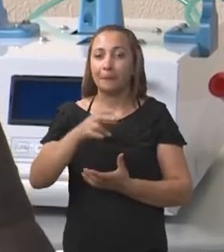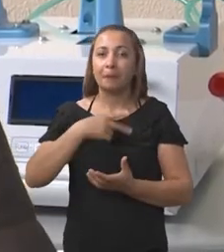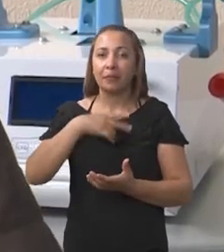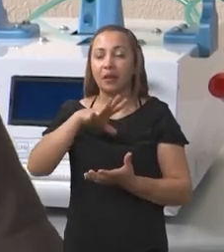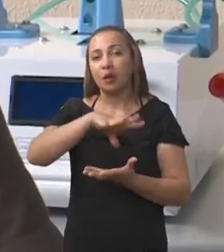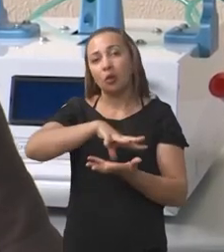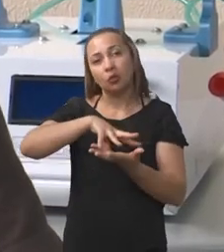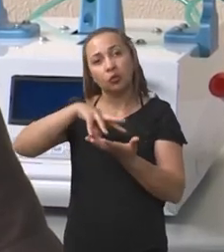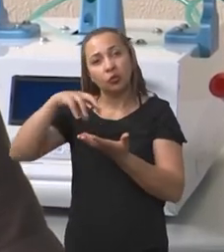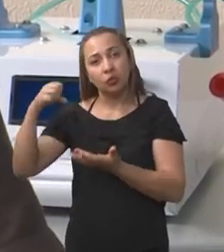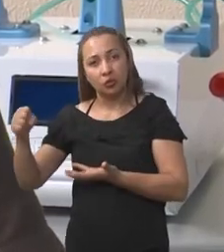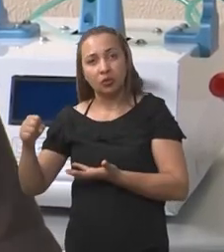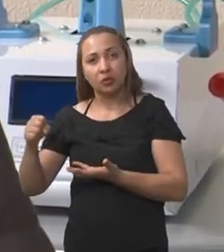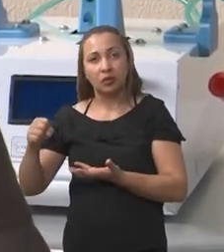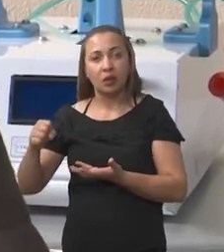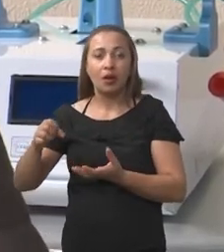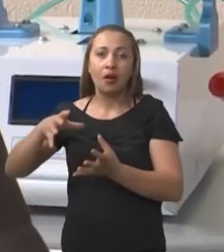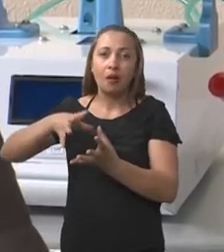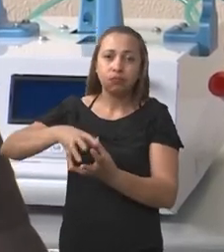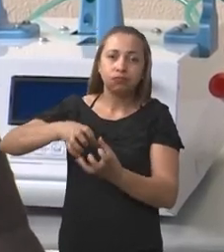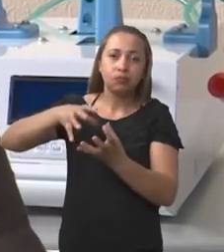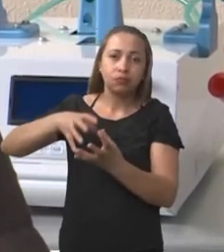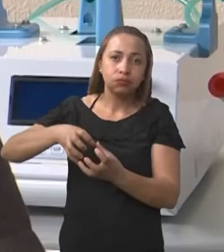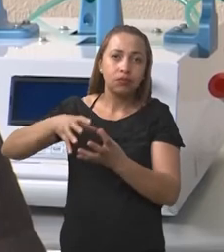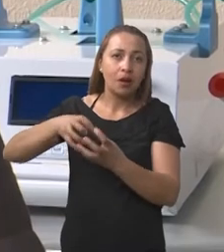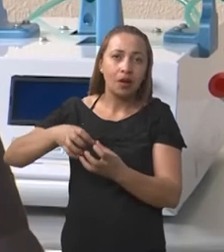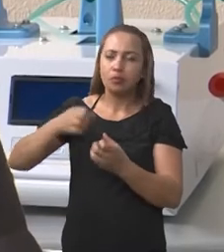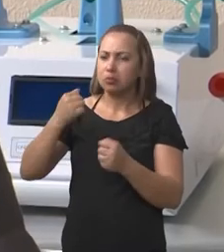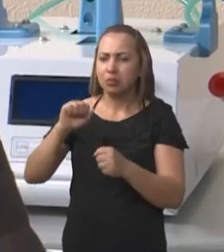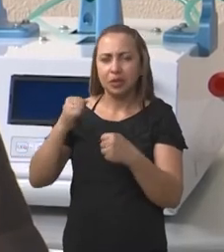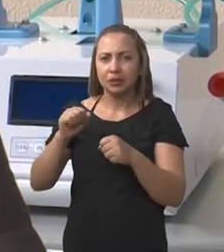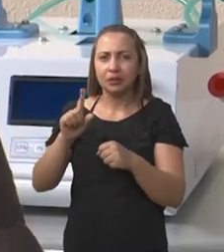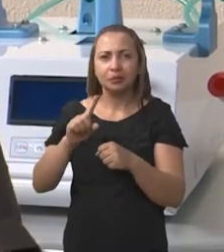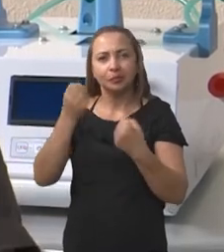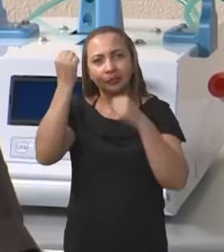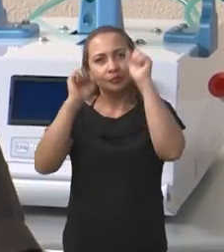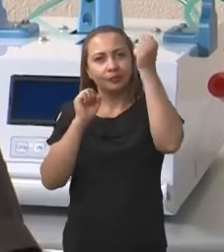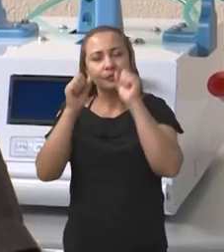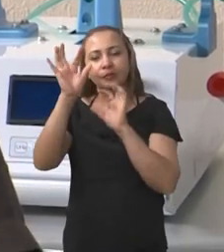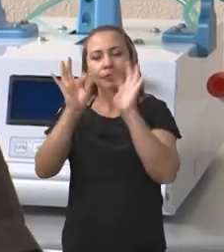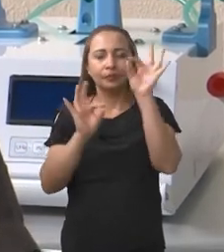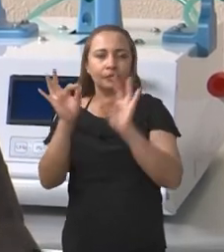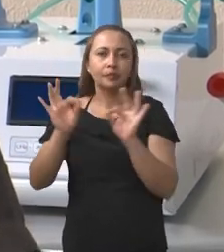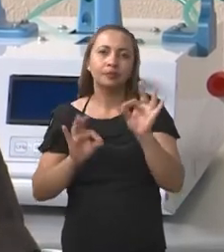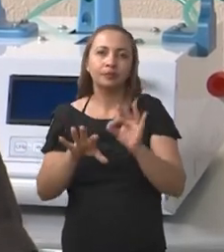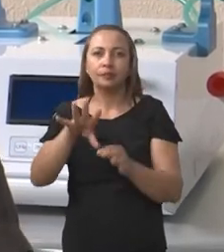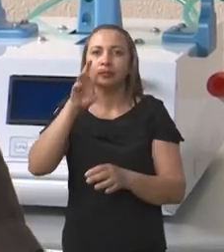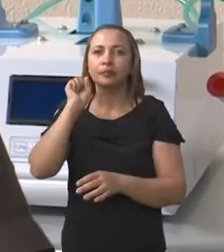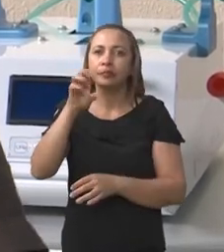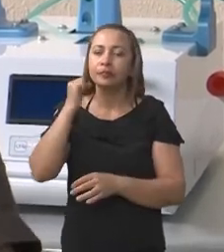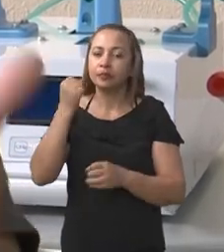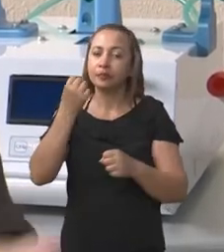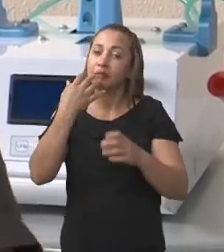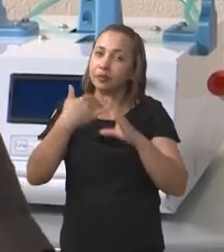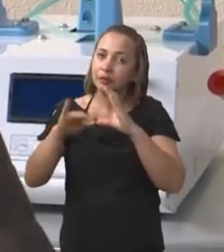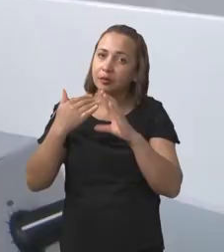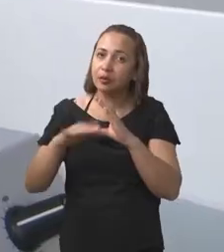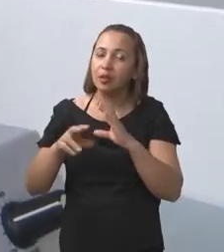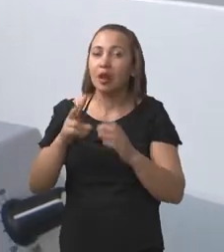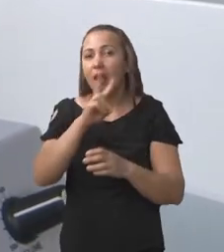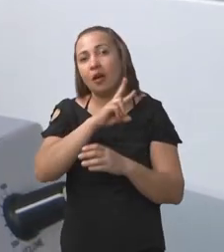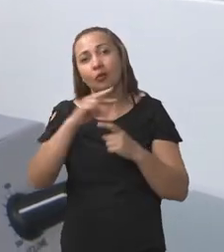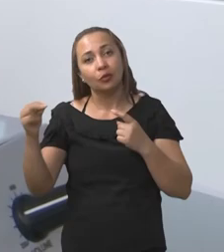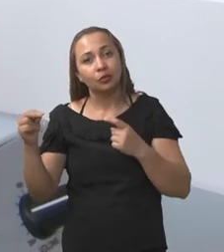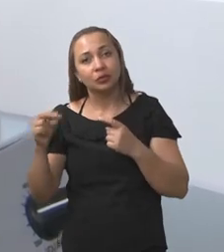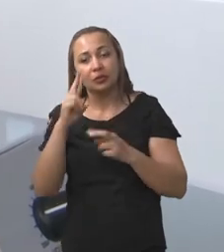tira, de certa forma, uma certa imprecisão da mão, porque a gente consegue regular o fluxo de oxigênio que a gente quer enviar, a